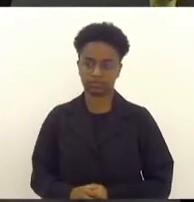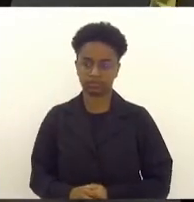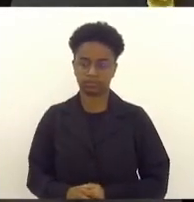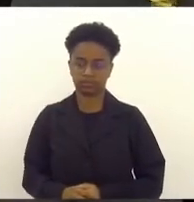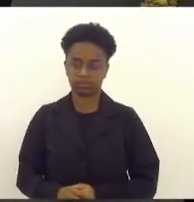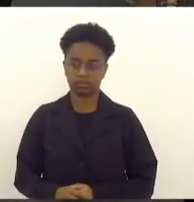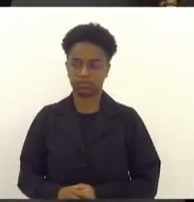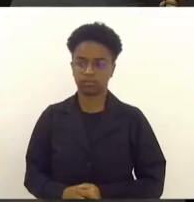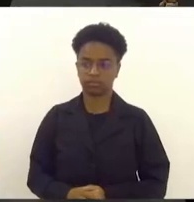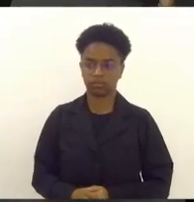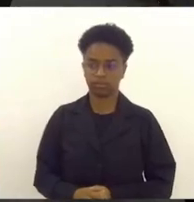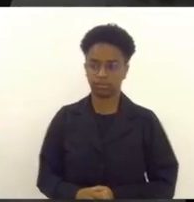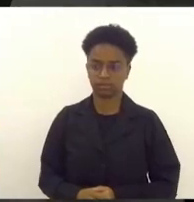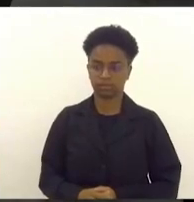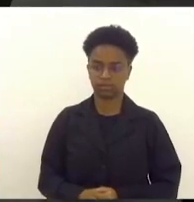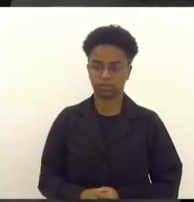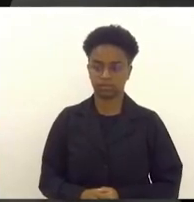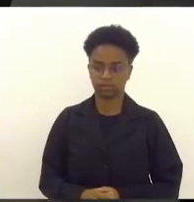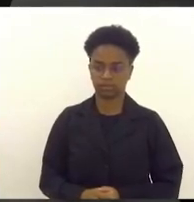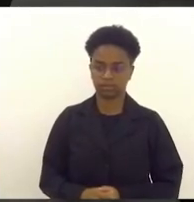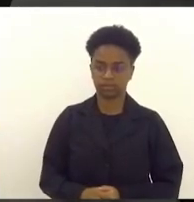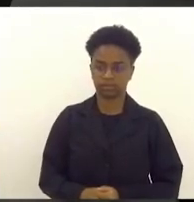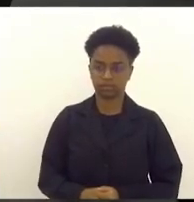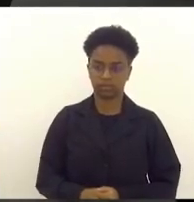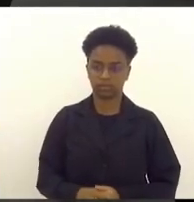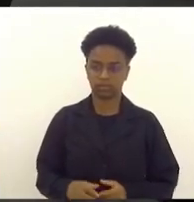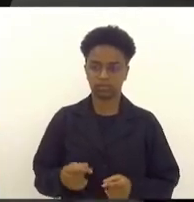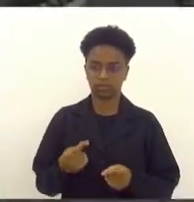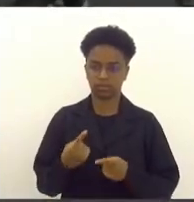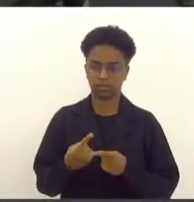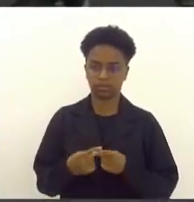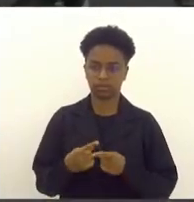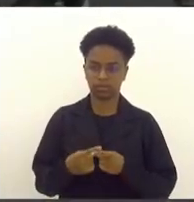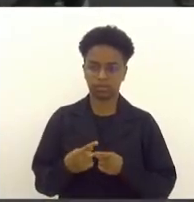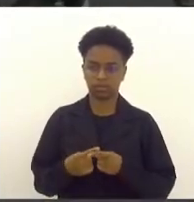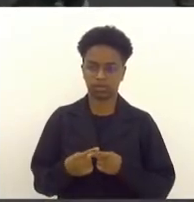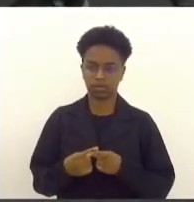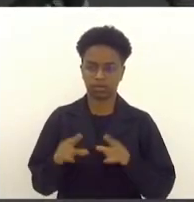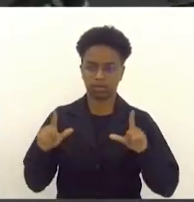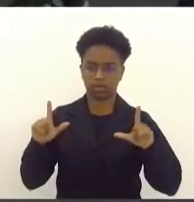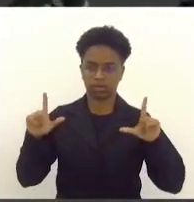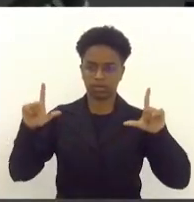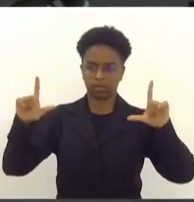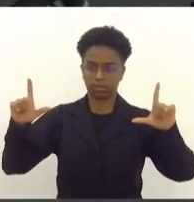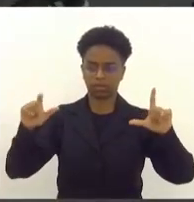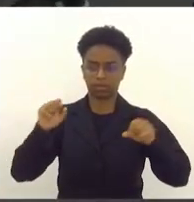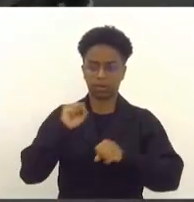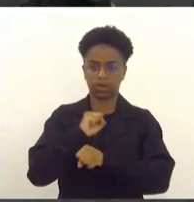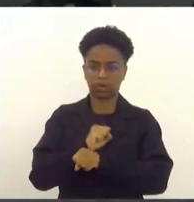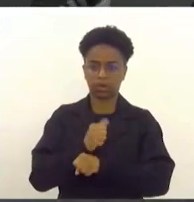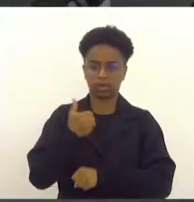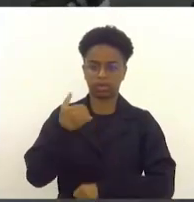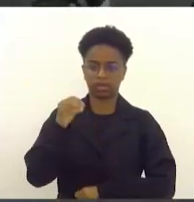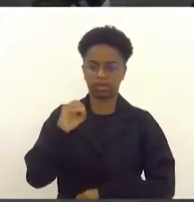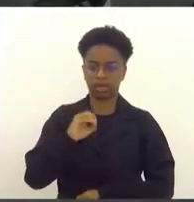o quadro tá parado no décimo projeto